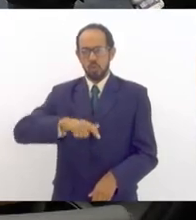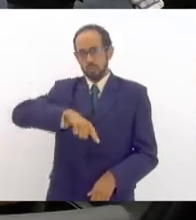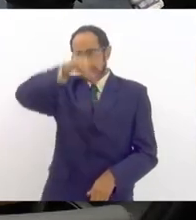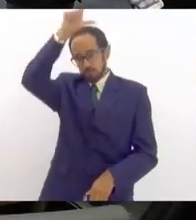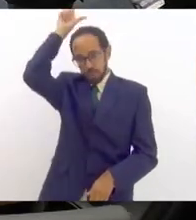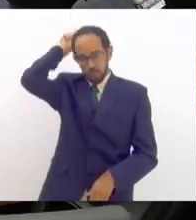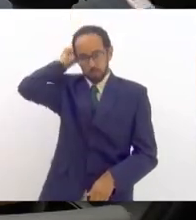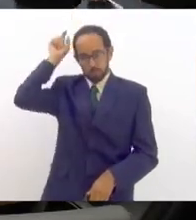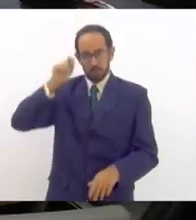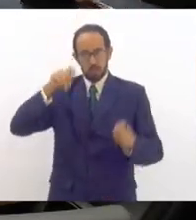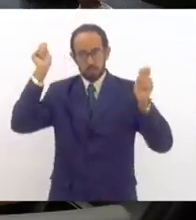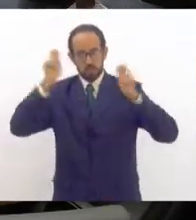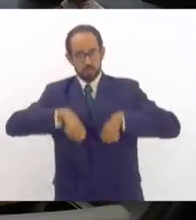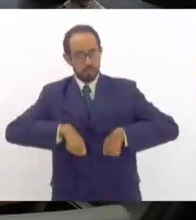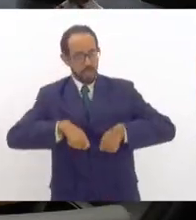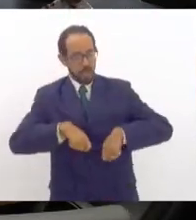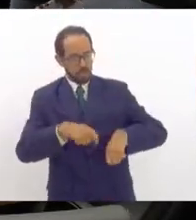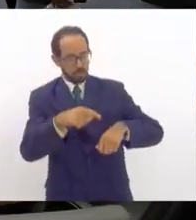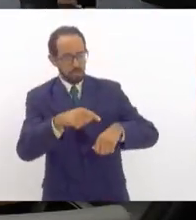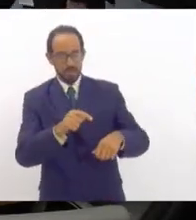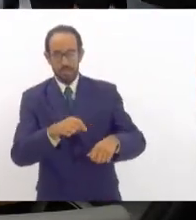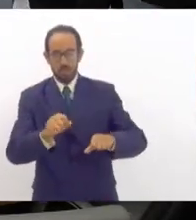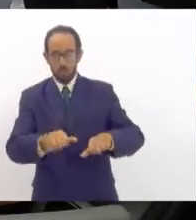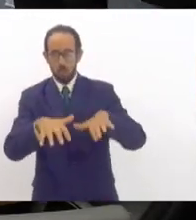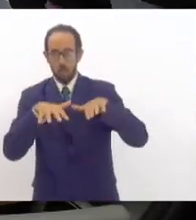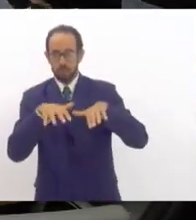José Henrique Reis presente né